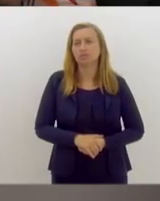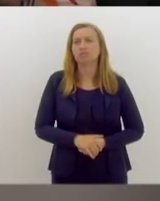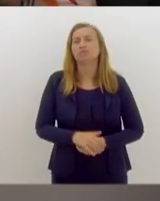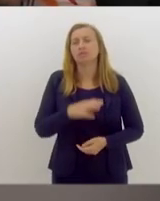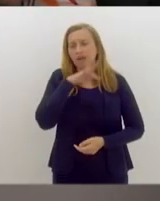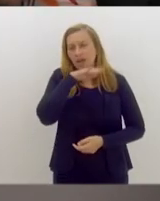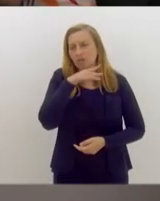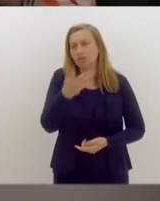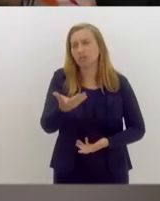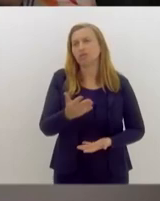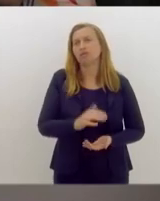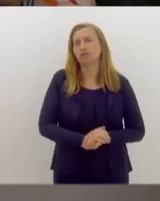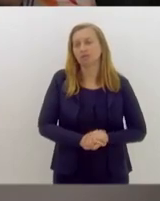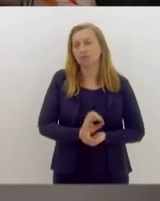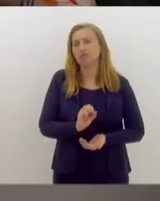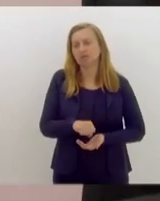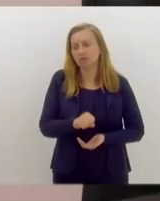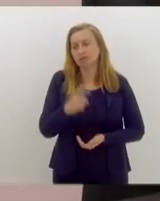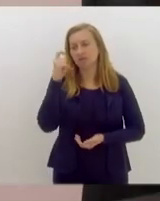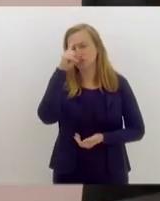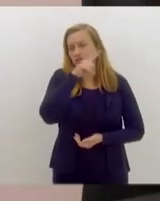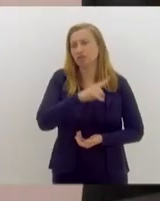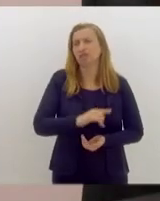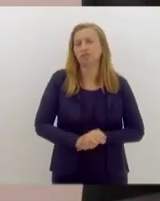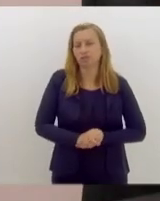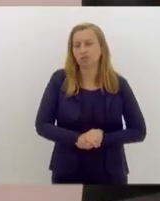falhando? Tá bem difícil te ouvir.